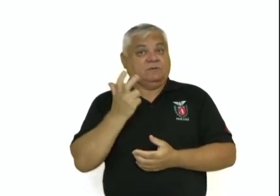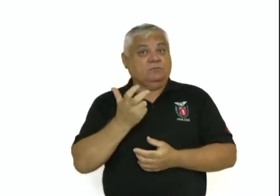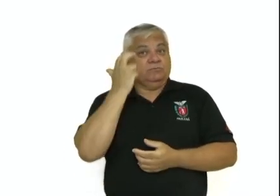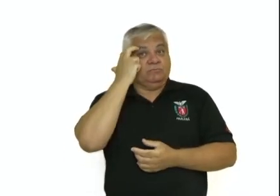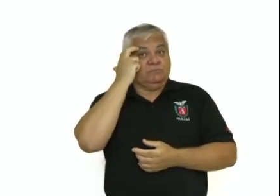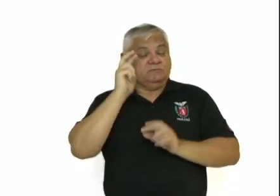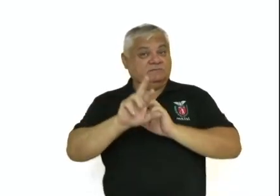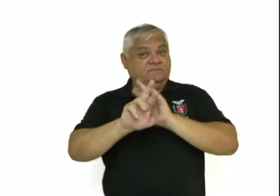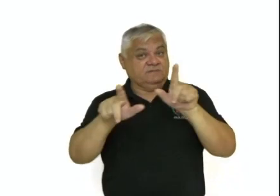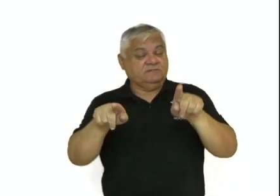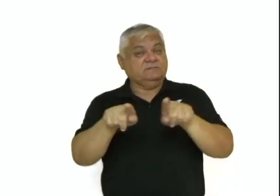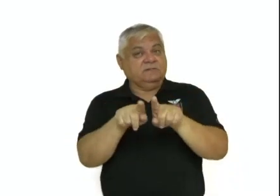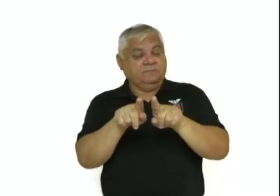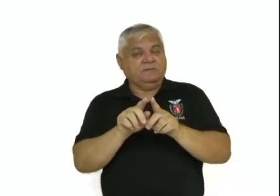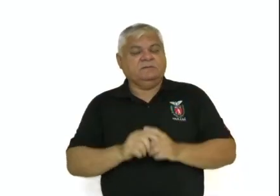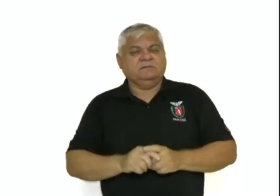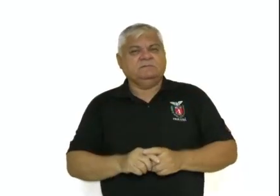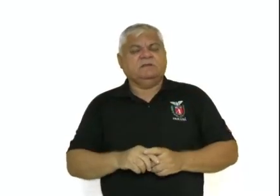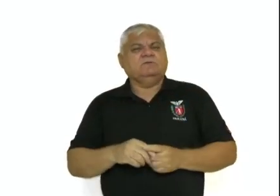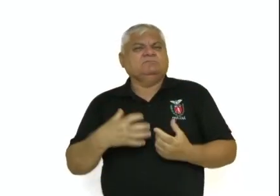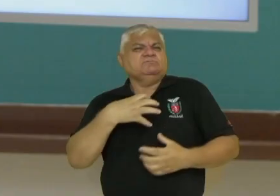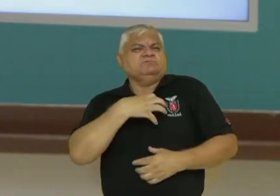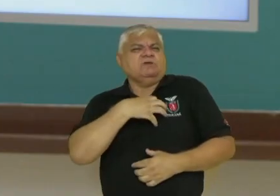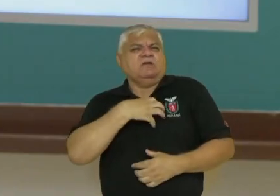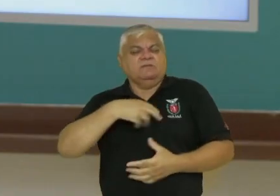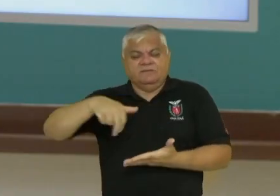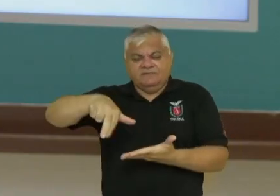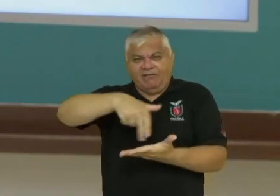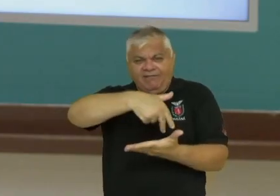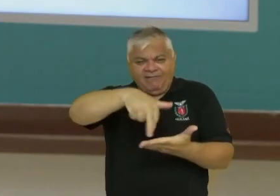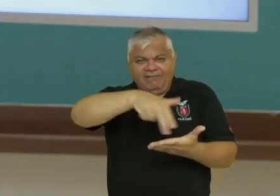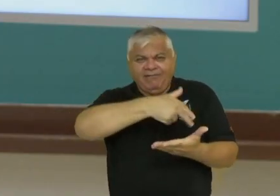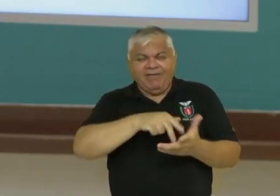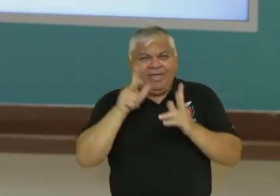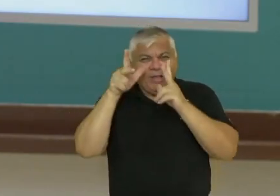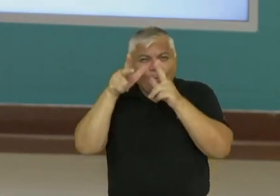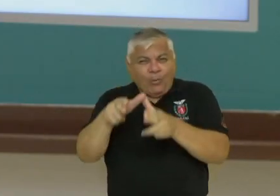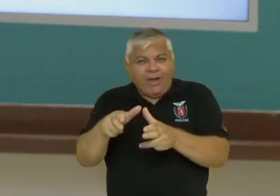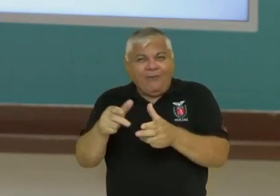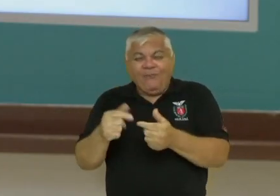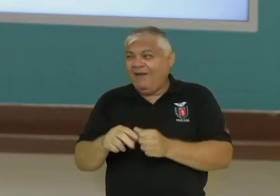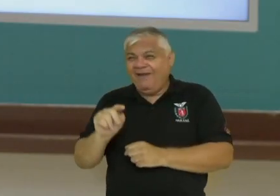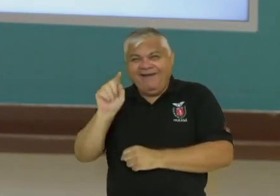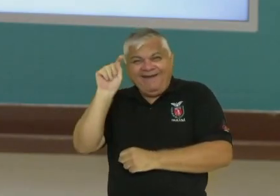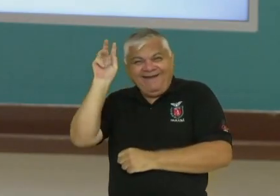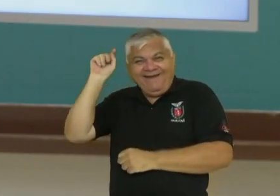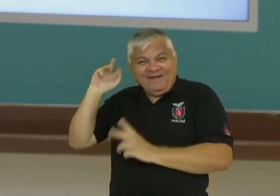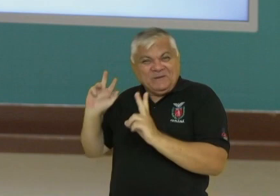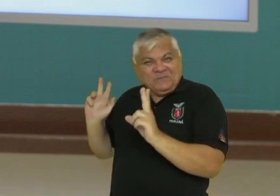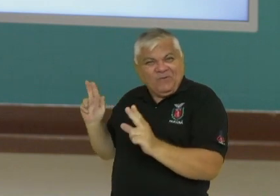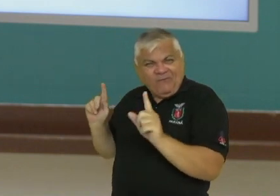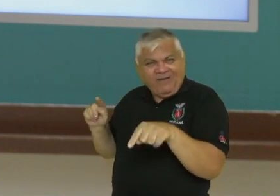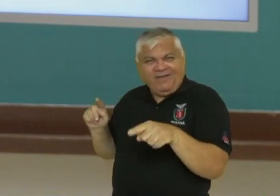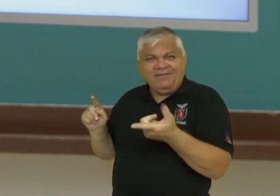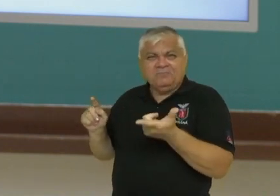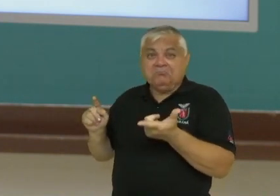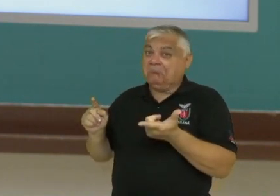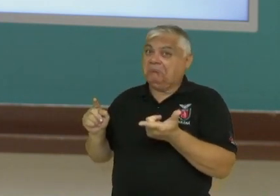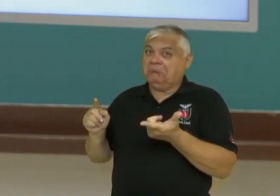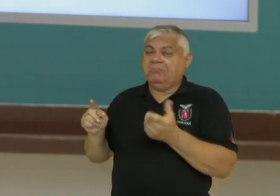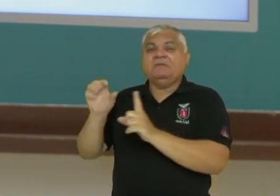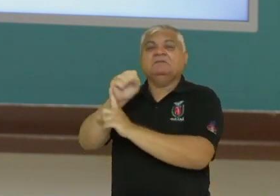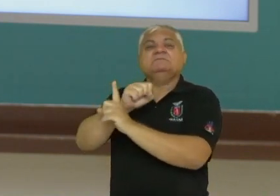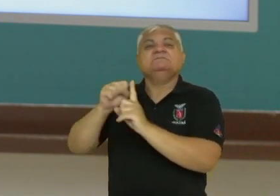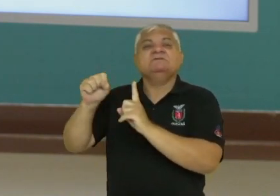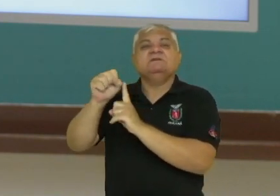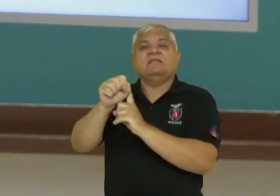culturas? Será que a forma de dançar hoje em dia é a mesma forma de dançar de antigamente? Cada sociedade tem